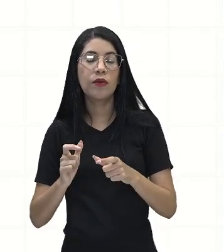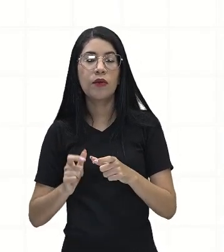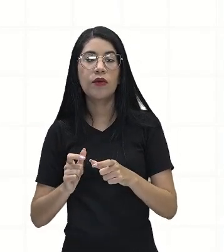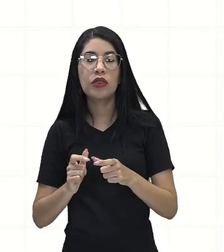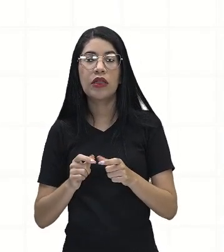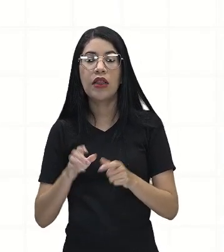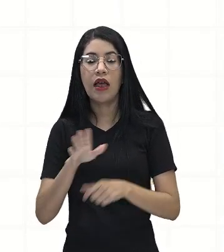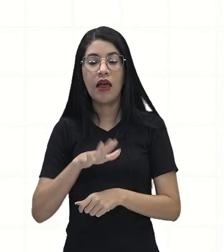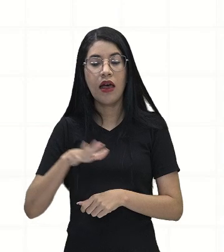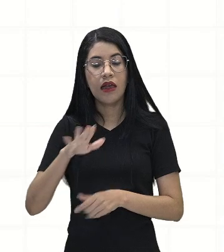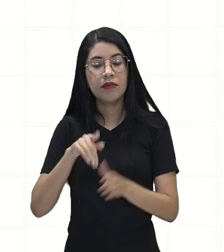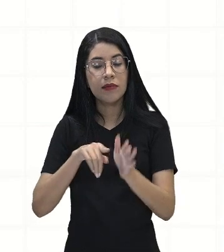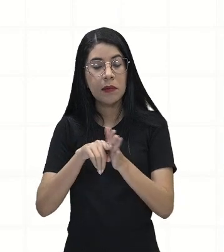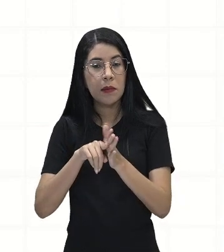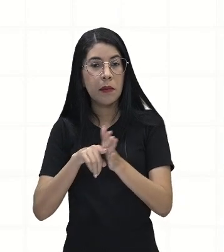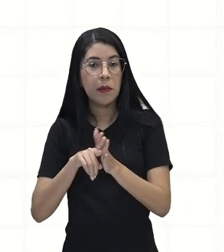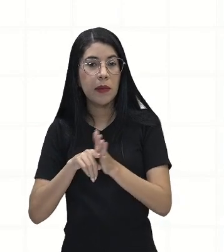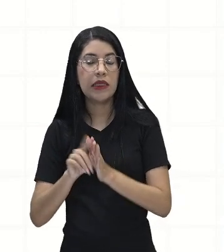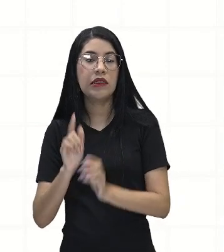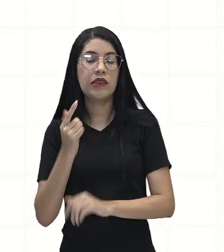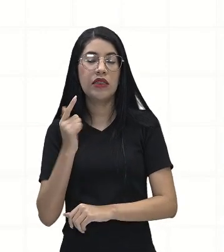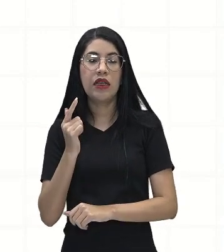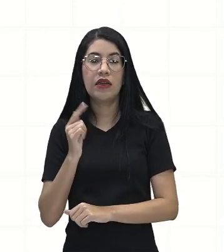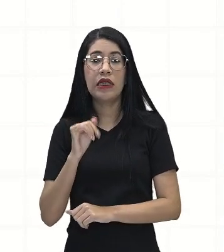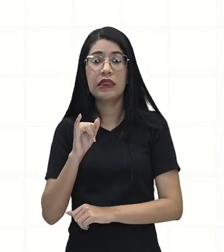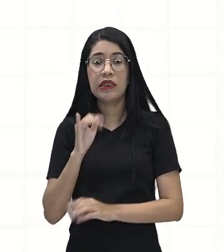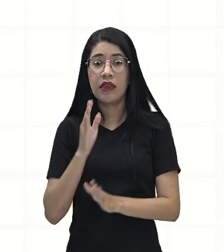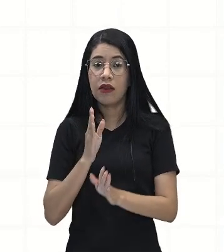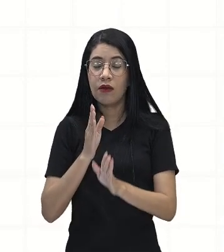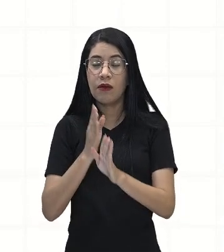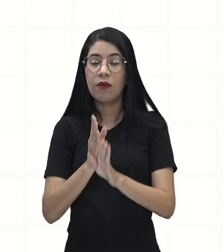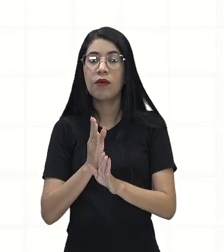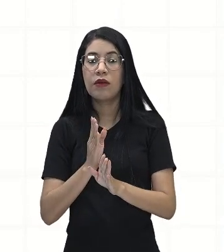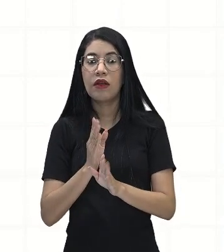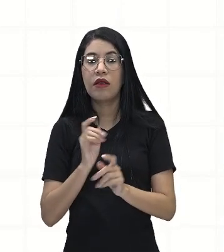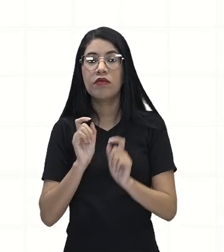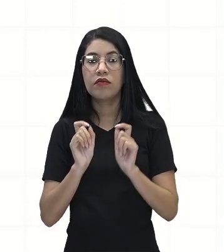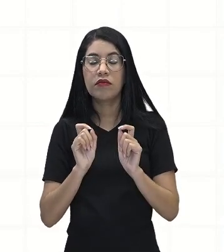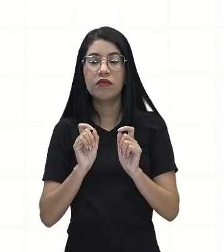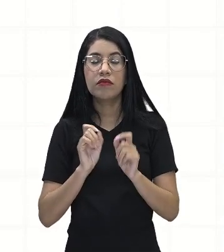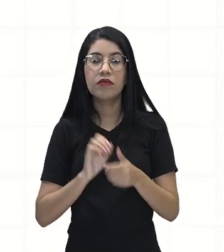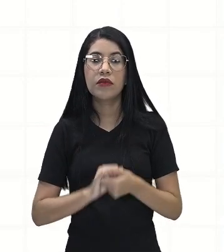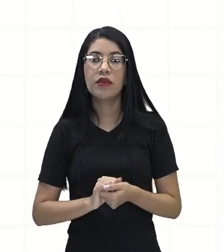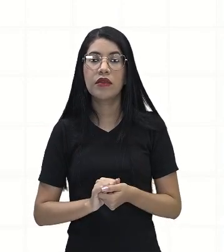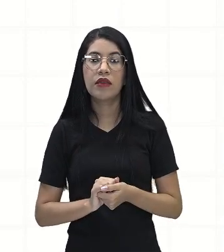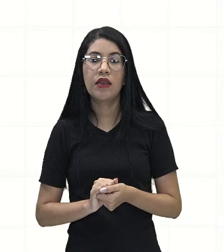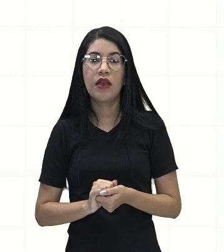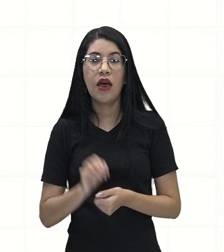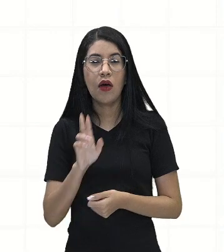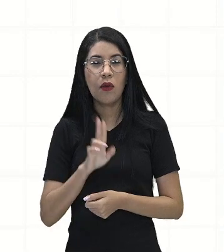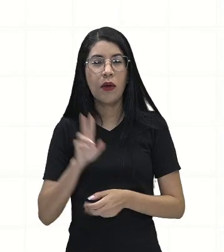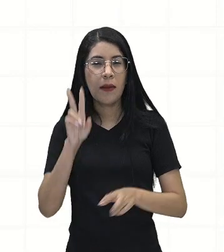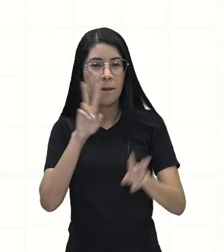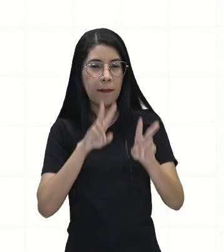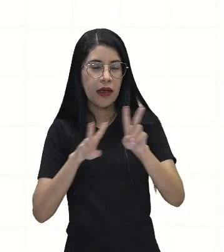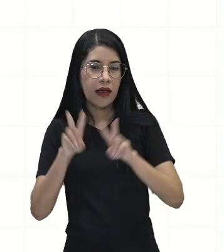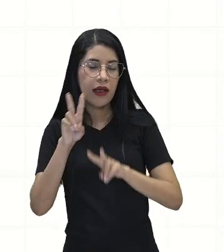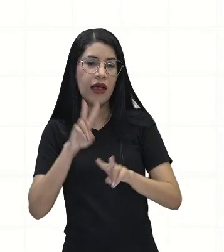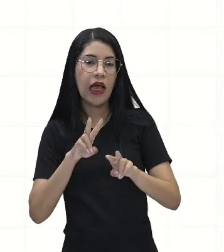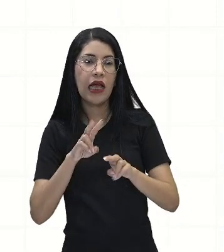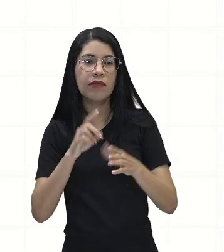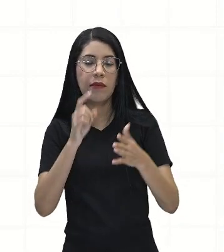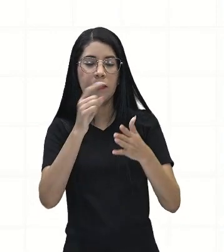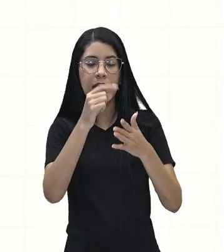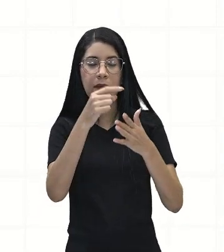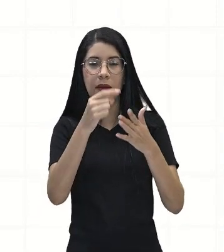dos estudos da geografia, e quando vocês se depararem com com esses recursos visuais, com esses